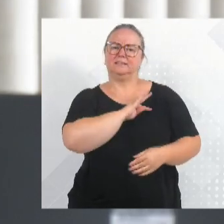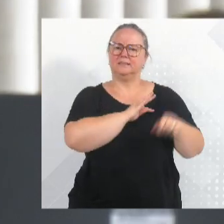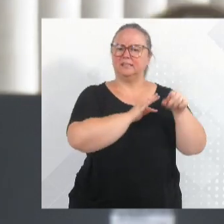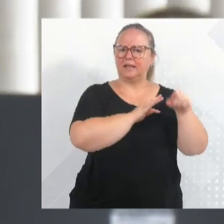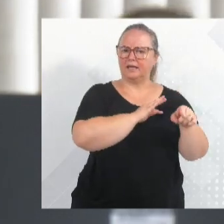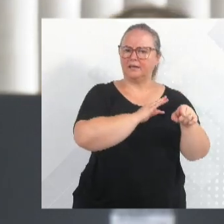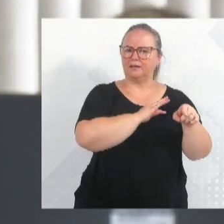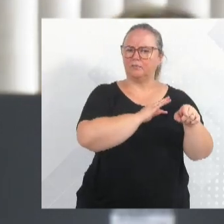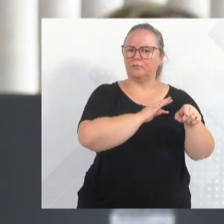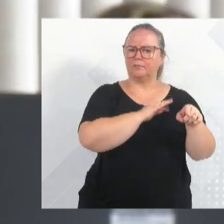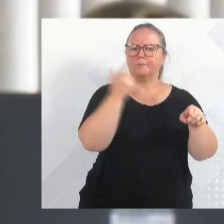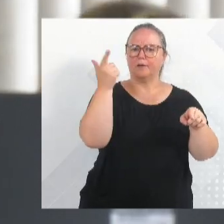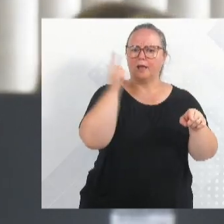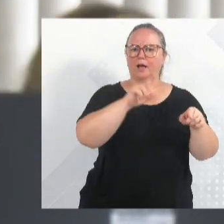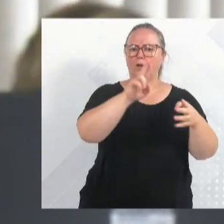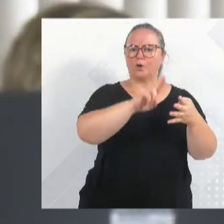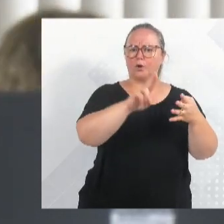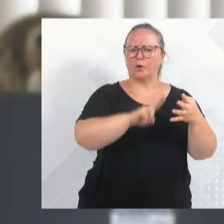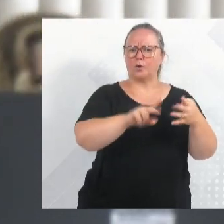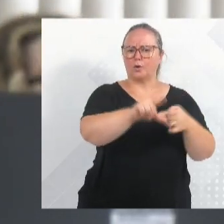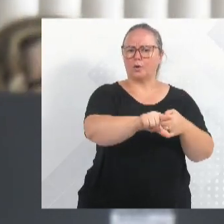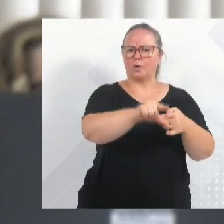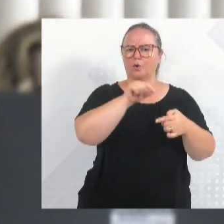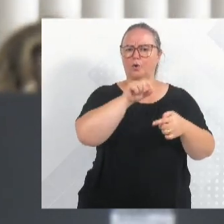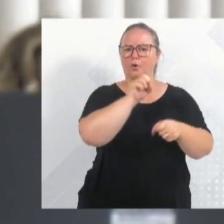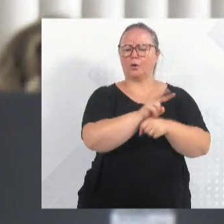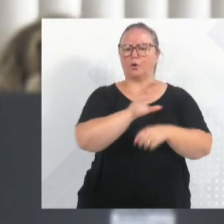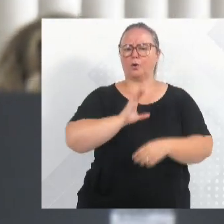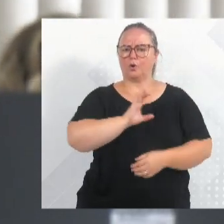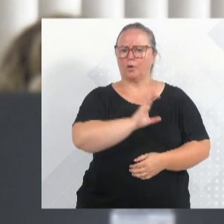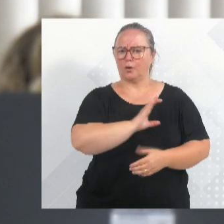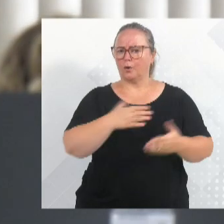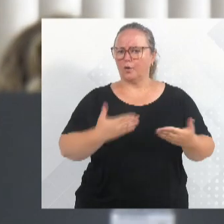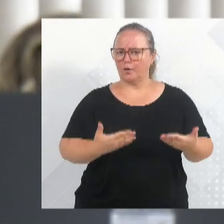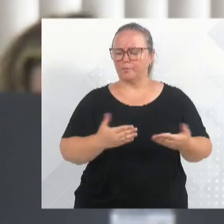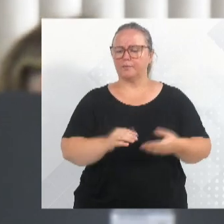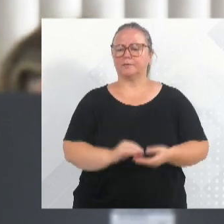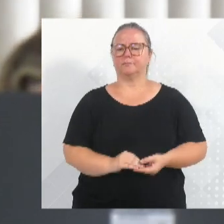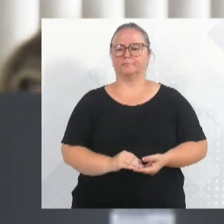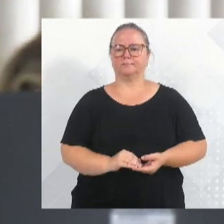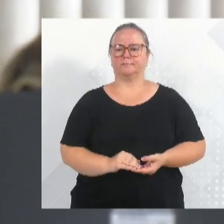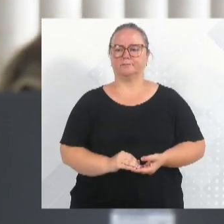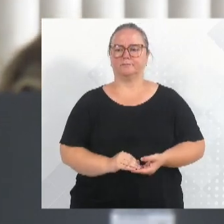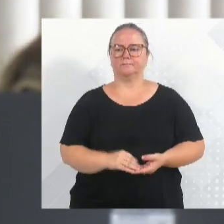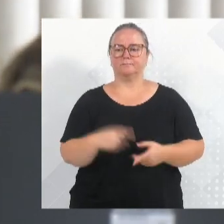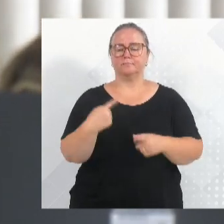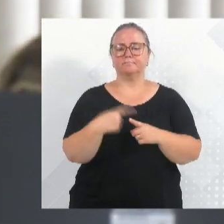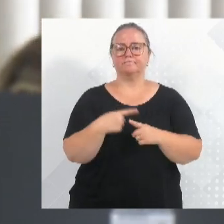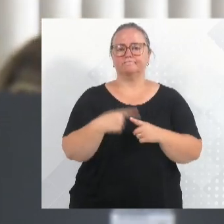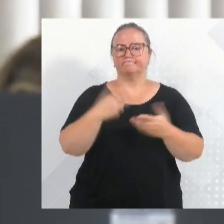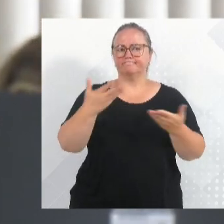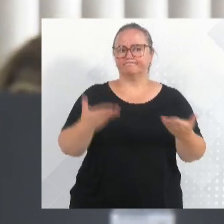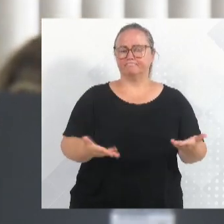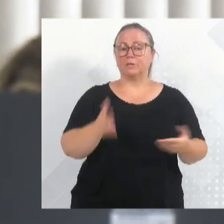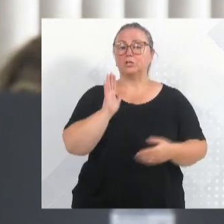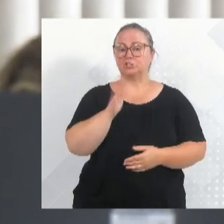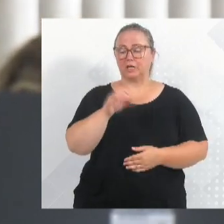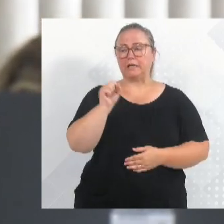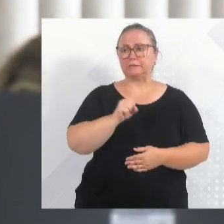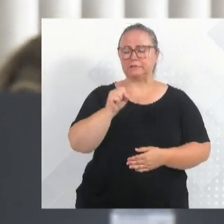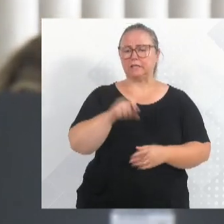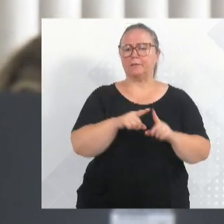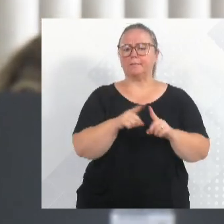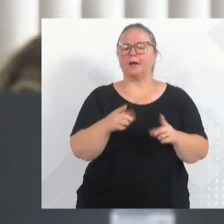para a nomeação dessas vagas? Por que o Poder Executivo, caso justifique que já adota essa prática,